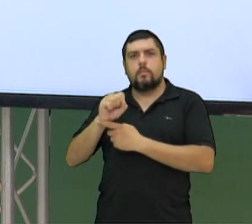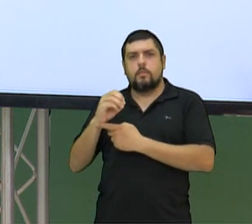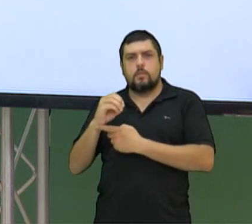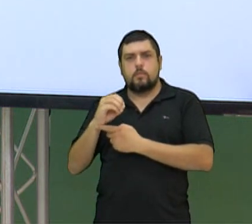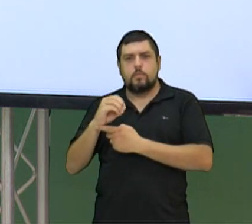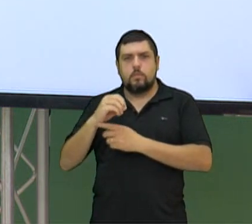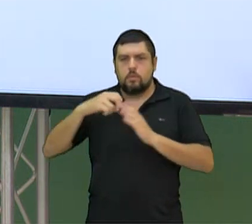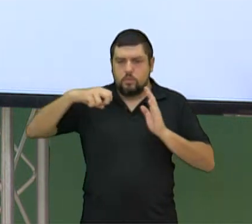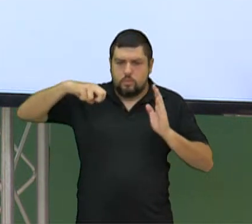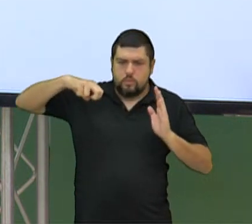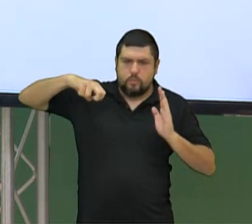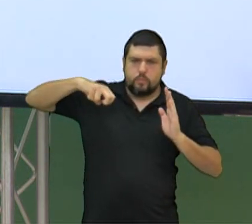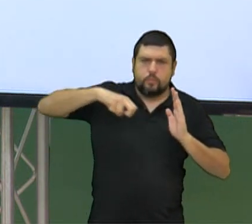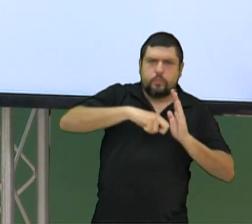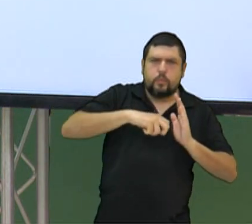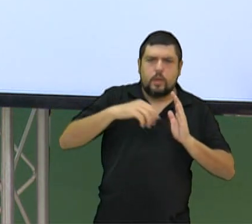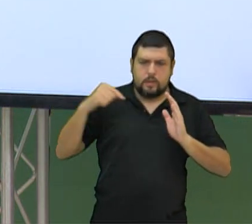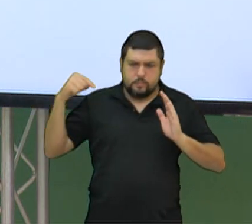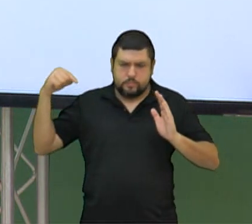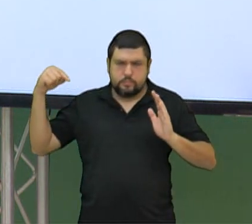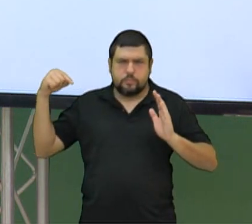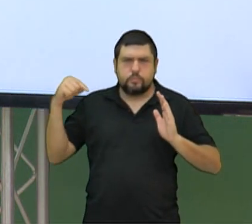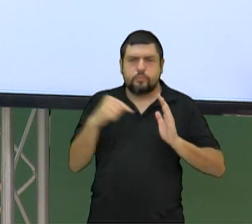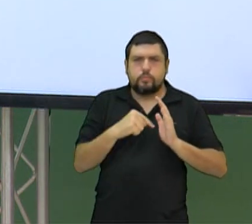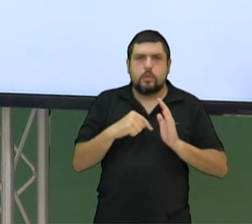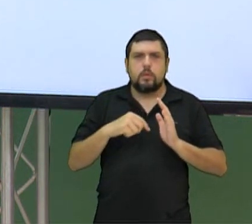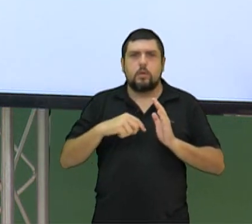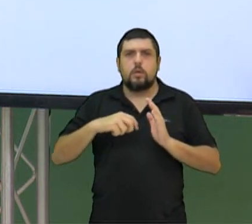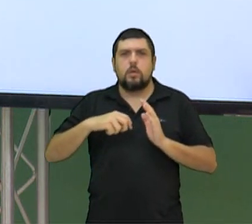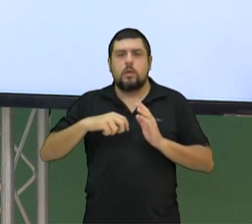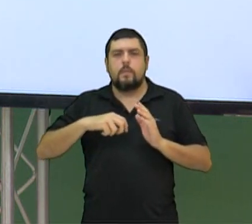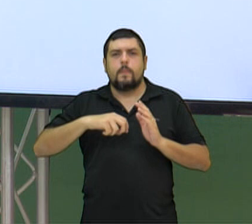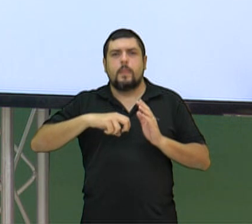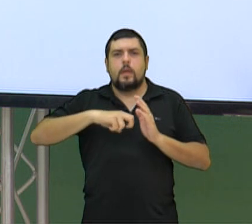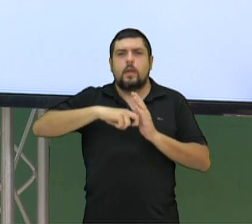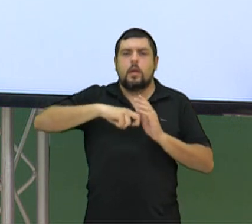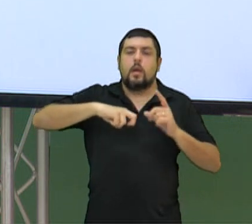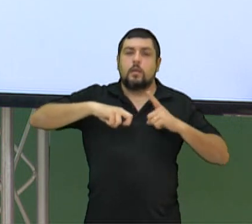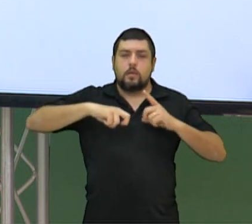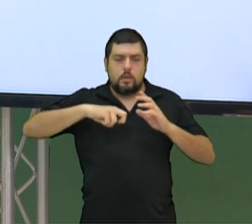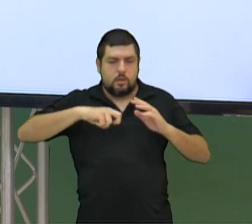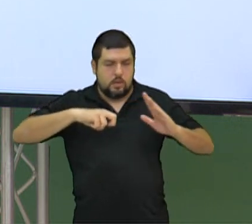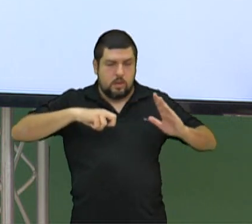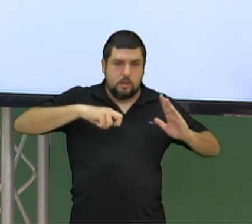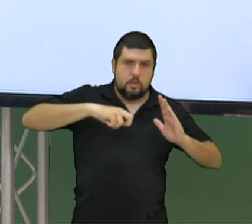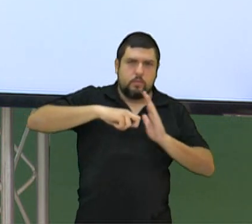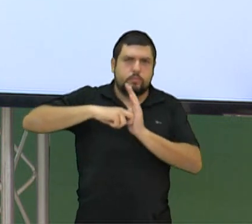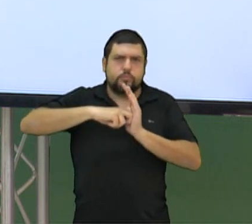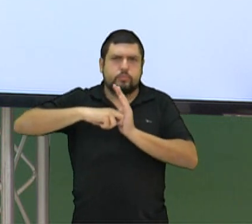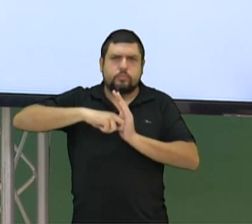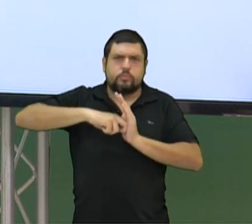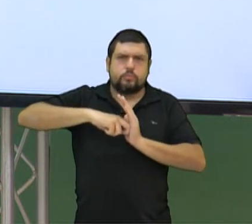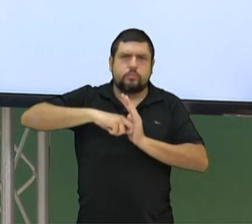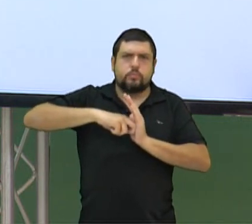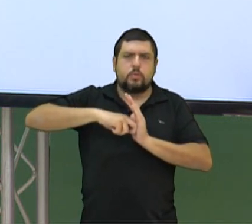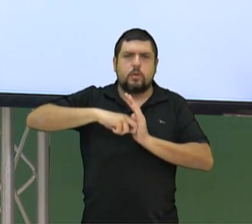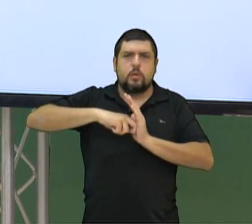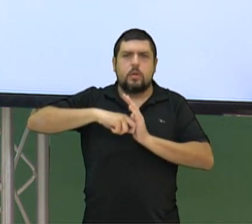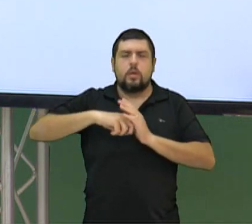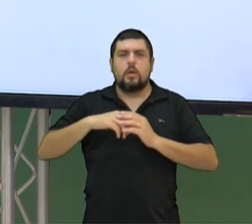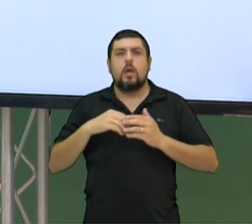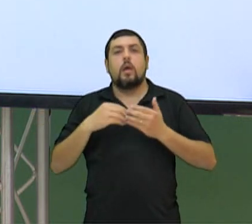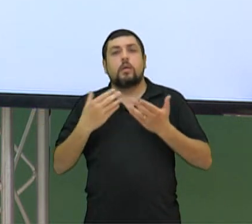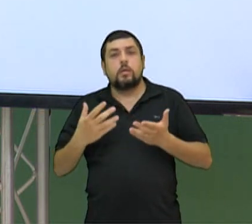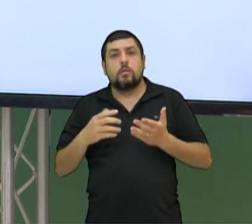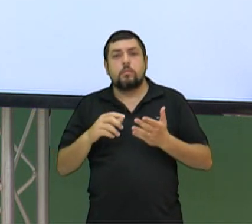com que o veículo entre em movimento. Nós temos uma força externa, que no caso é o que está segurando, certo? Impedindo o movimento. Então, a somatória